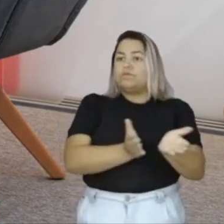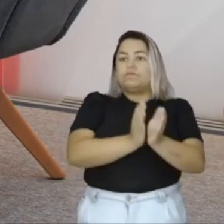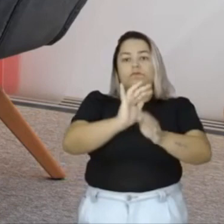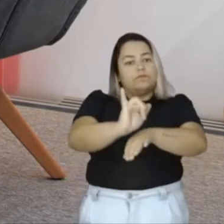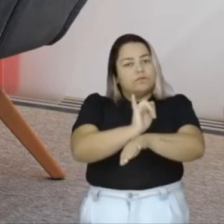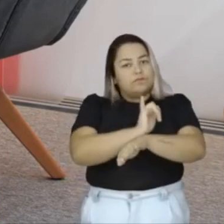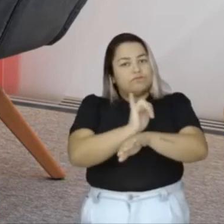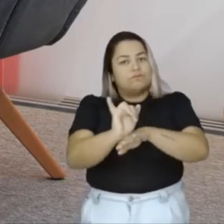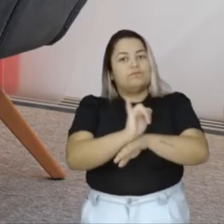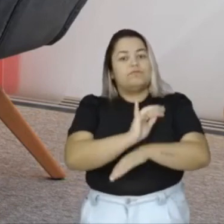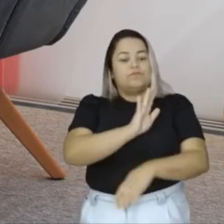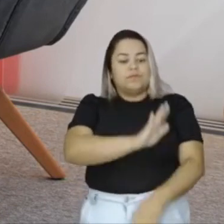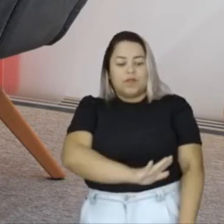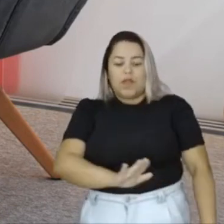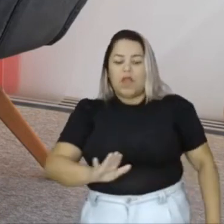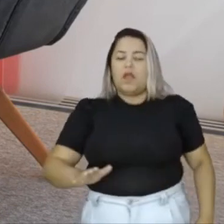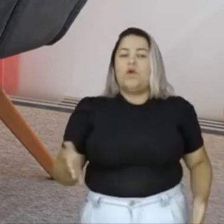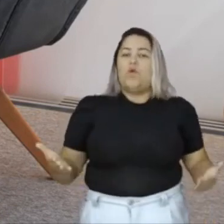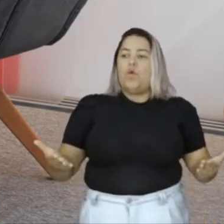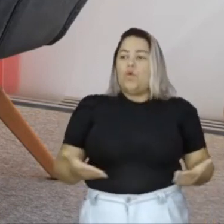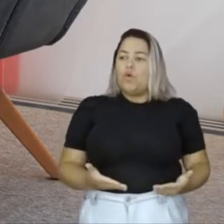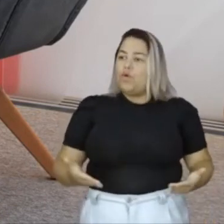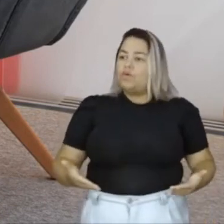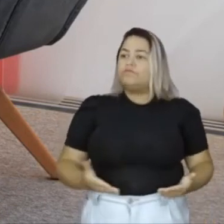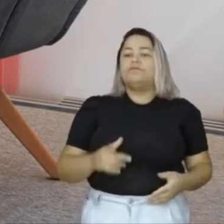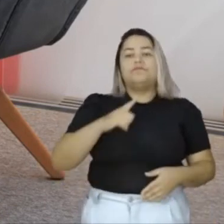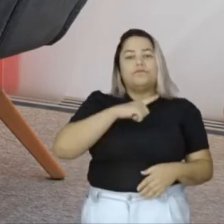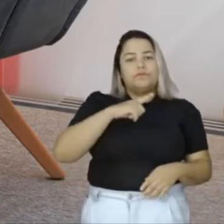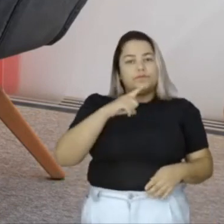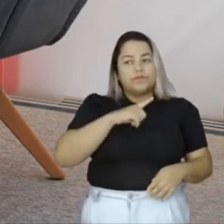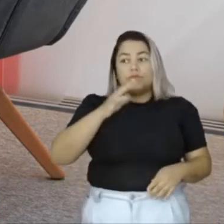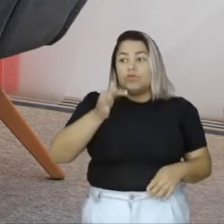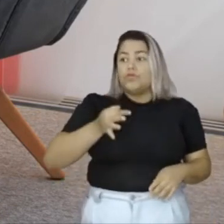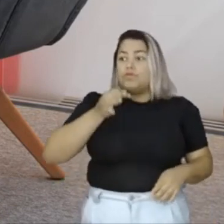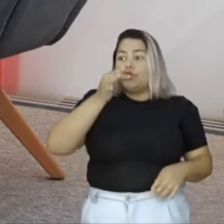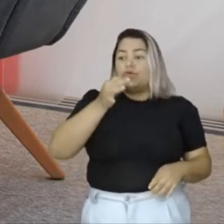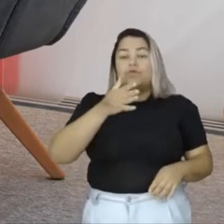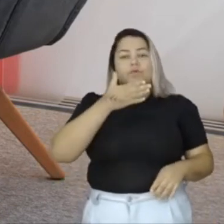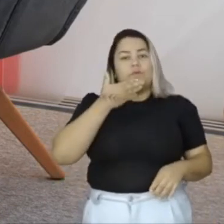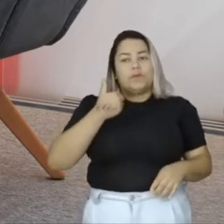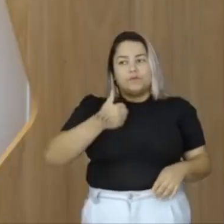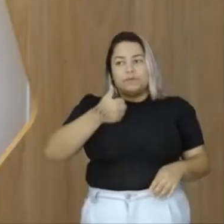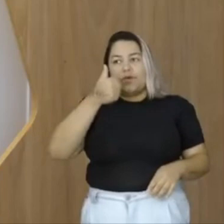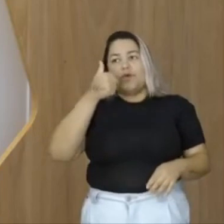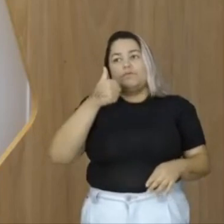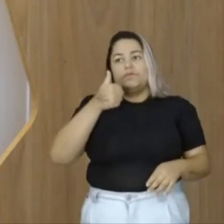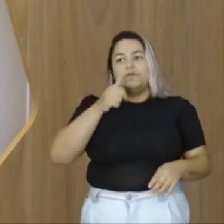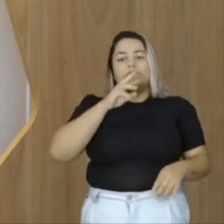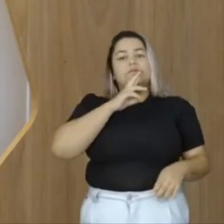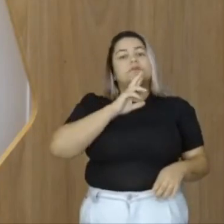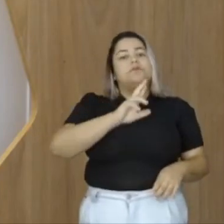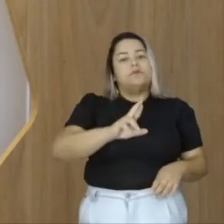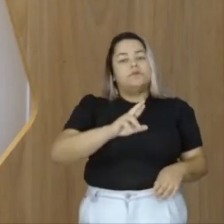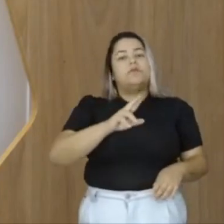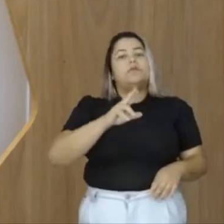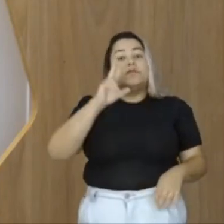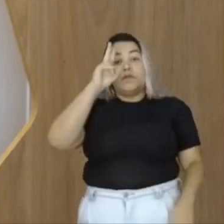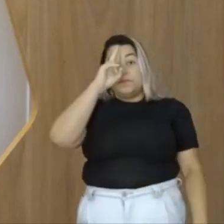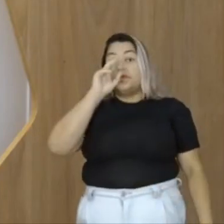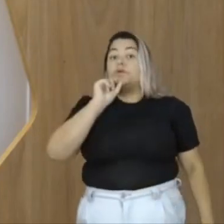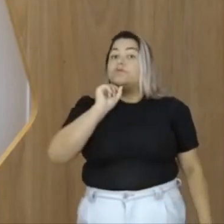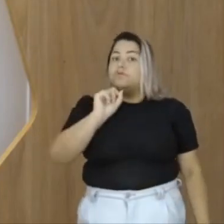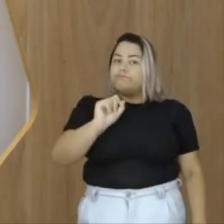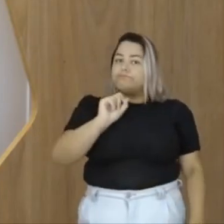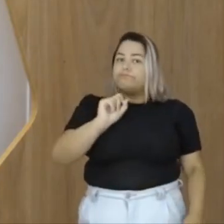que as crianças beneficiárias hoje tenham um futuro melhor? Então, eu queria só, antes de responder sobre as crianças, lembrar o seguinte: